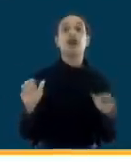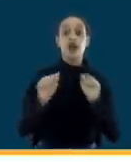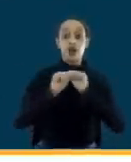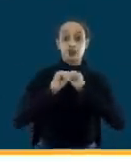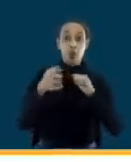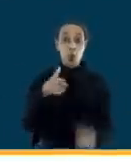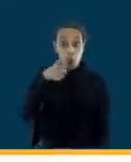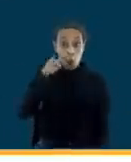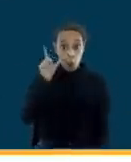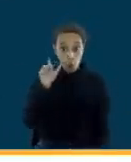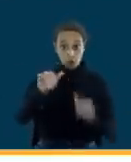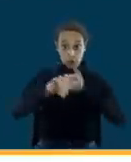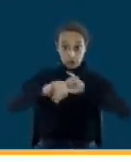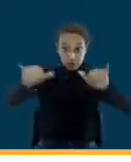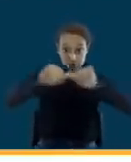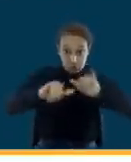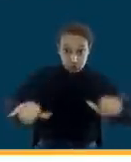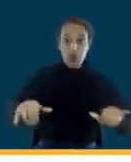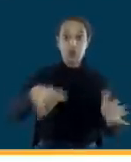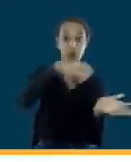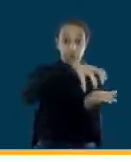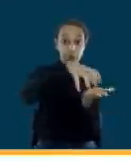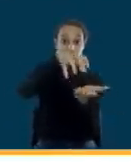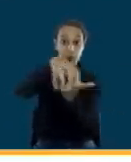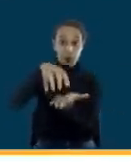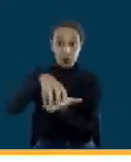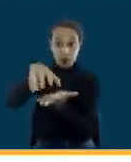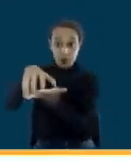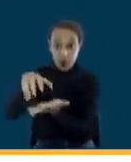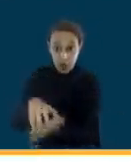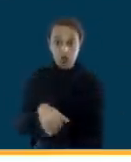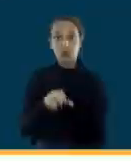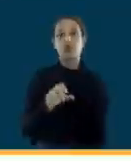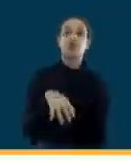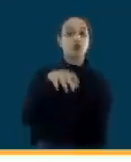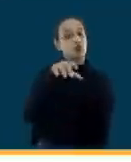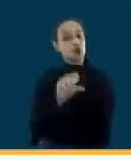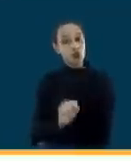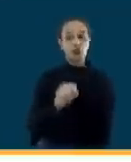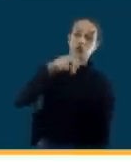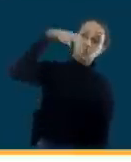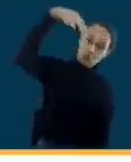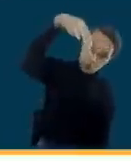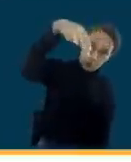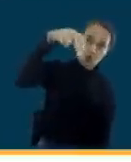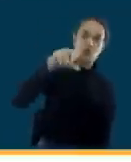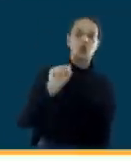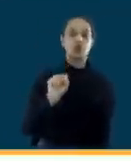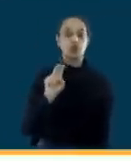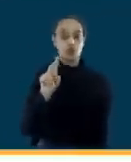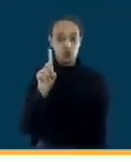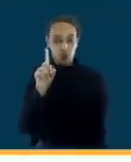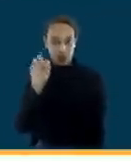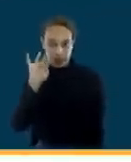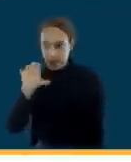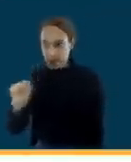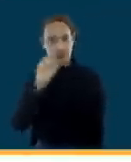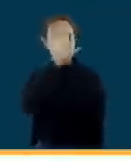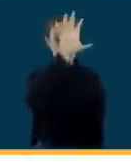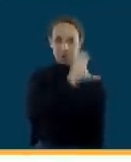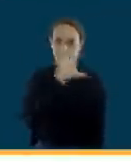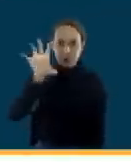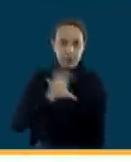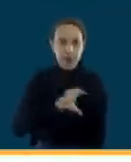e ele fez por regiões, inclusive. Ele colocou Sudeste, Sul, Norte, Nordeste e Centro-Oeste. Ele explica que